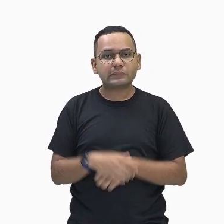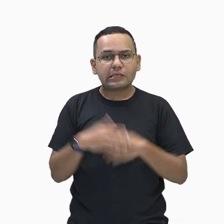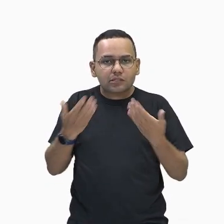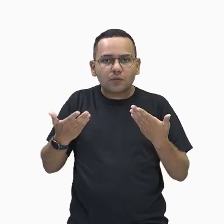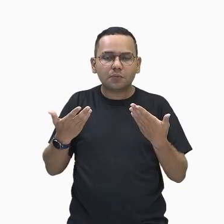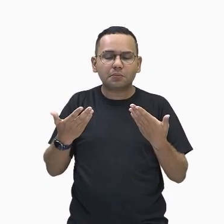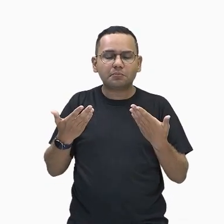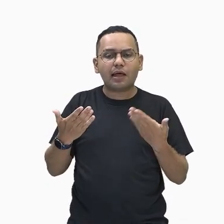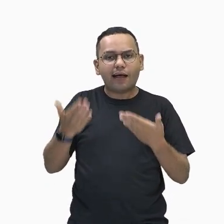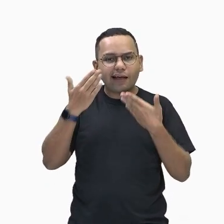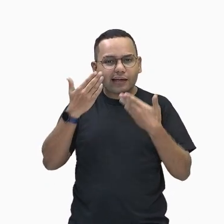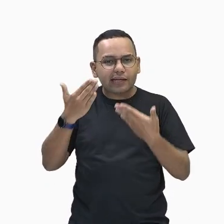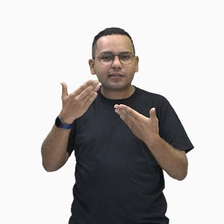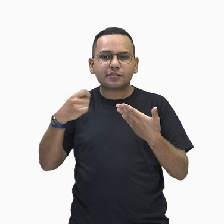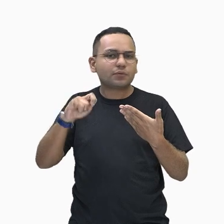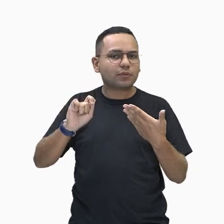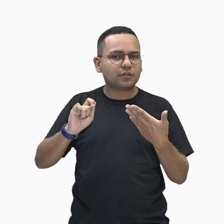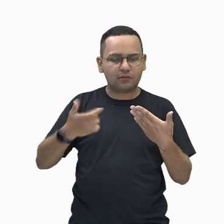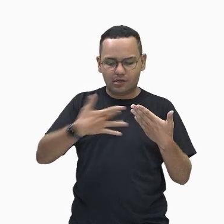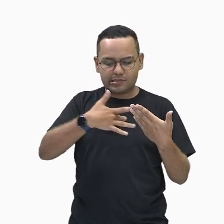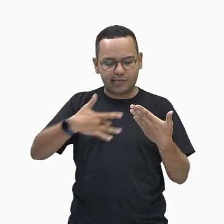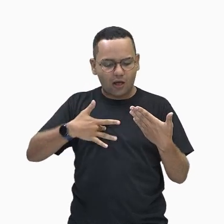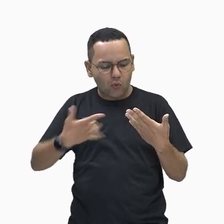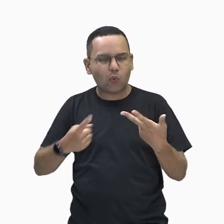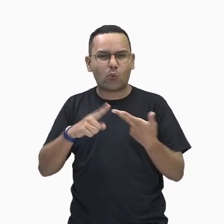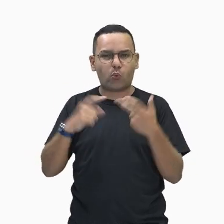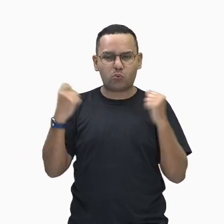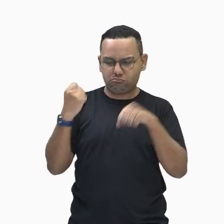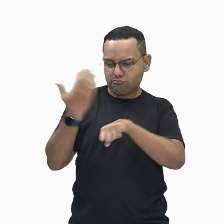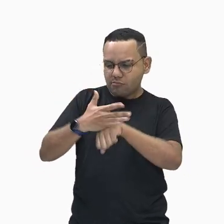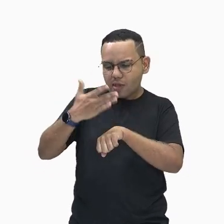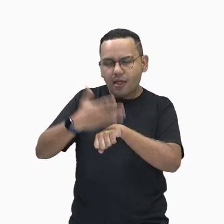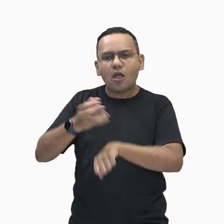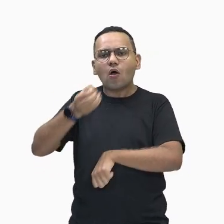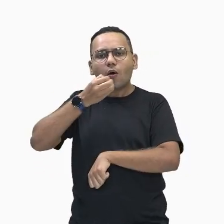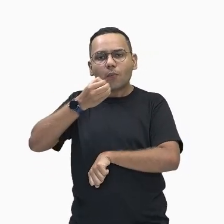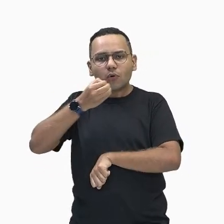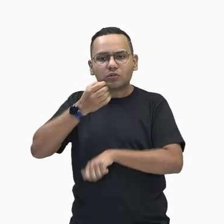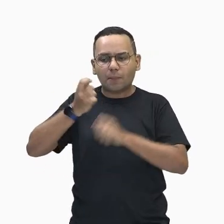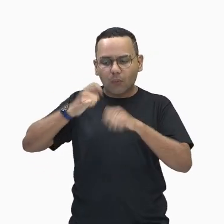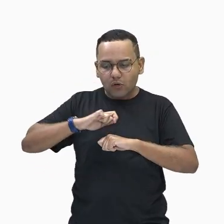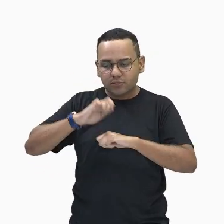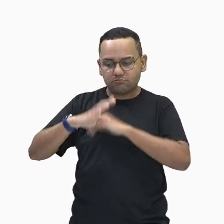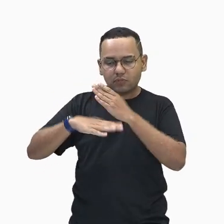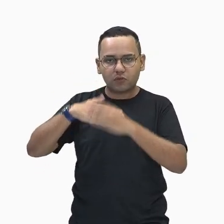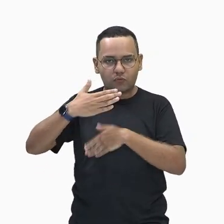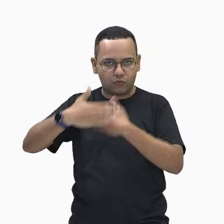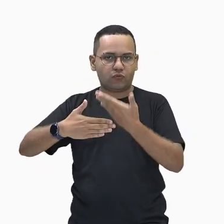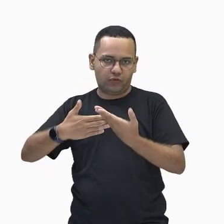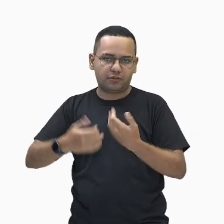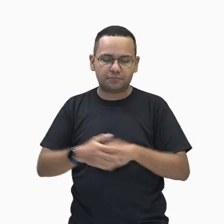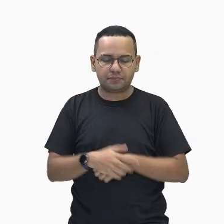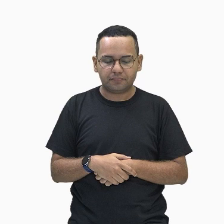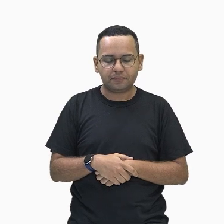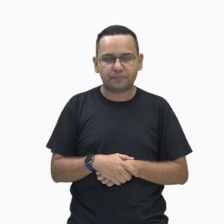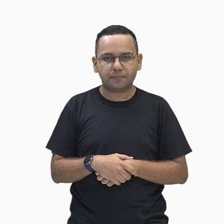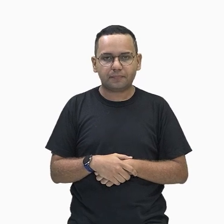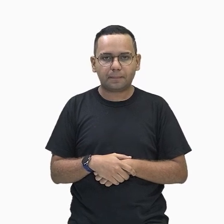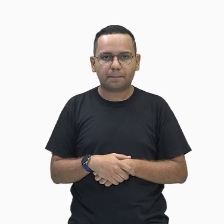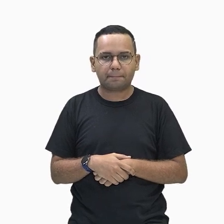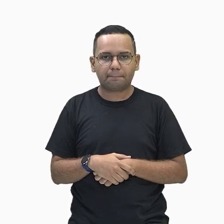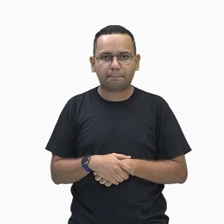praticar atividade física por poder eh ter a oportunidade de desenvolver aí o seu corpo de de se